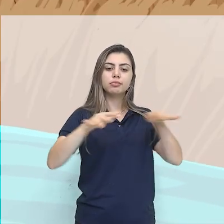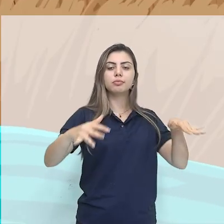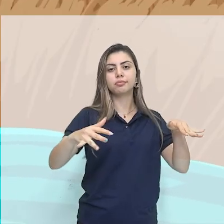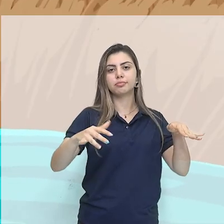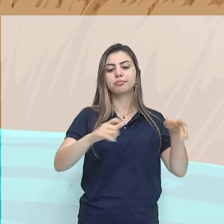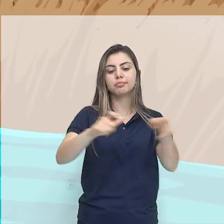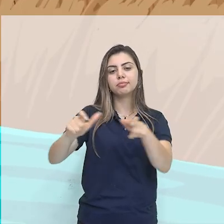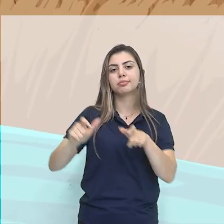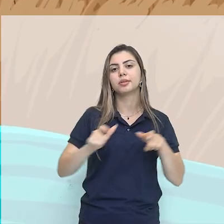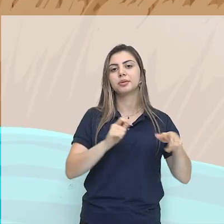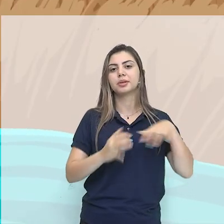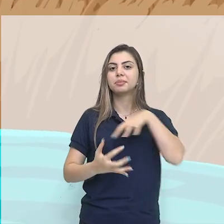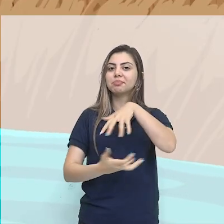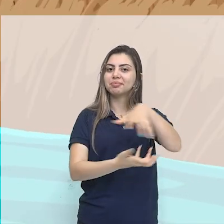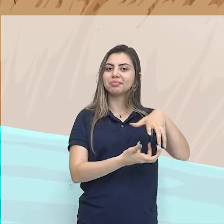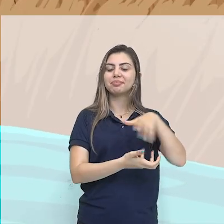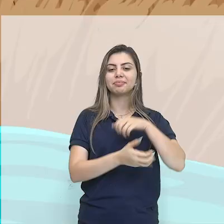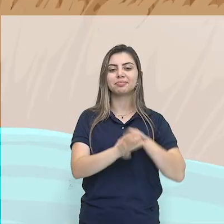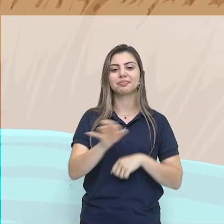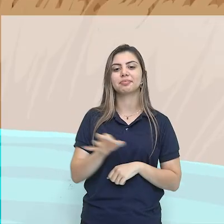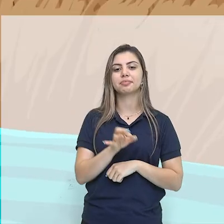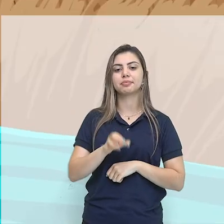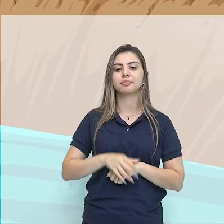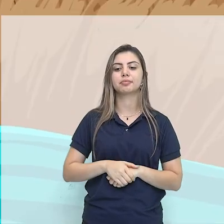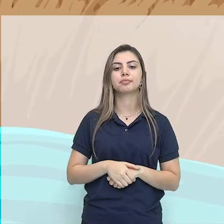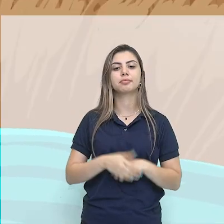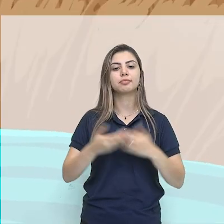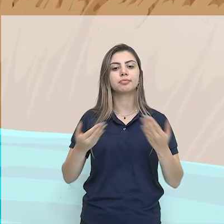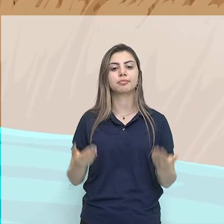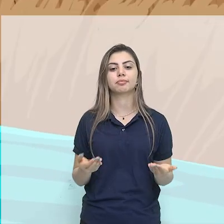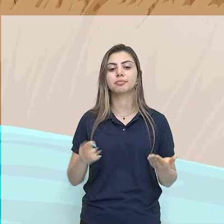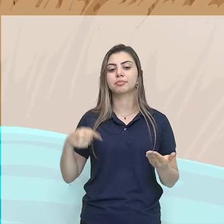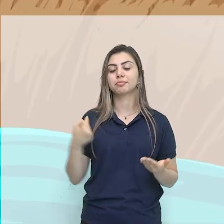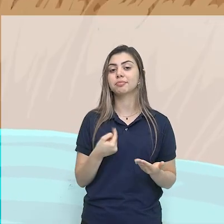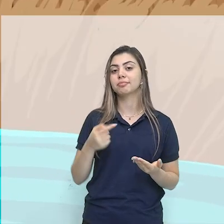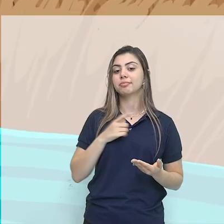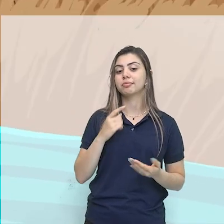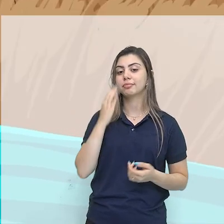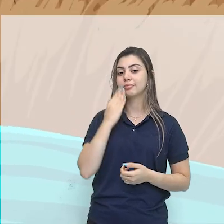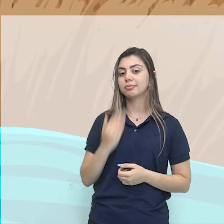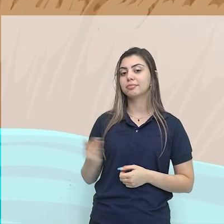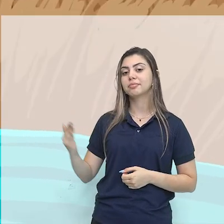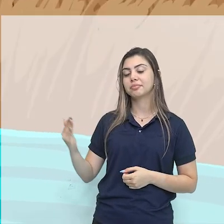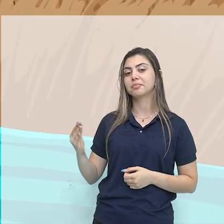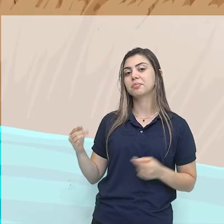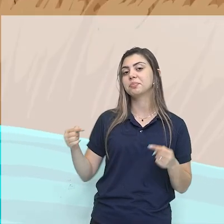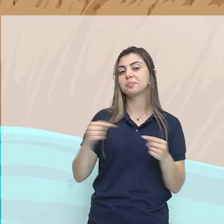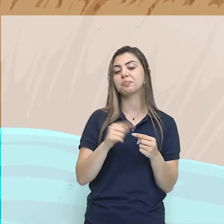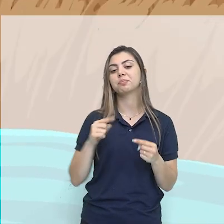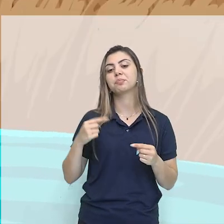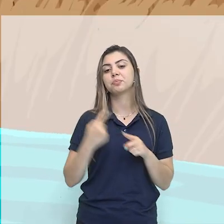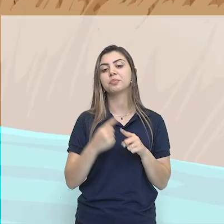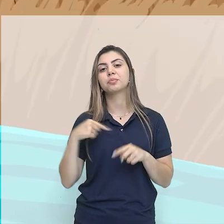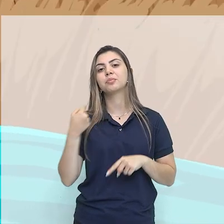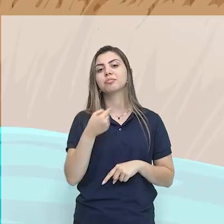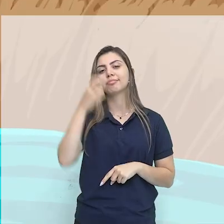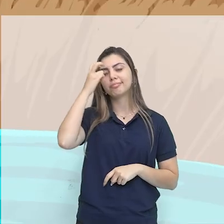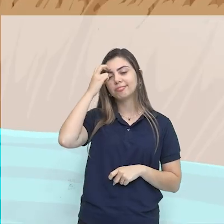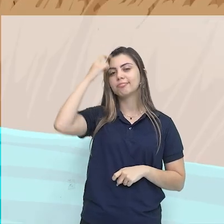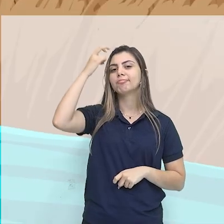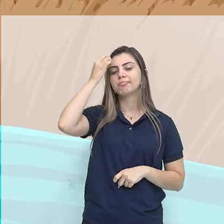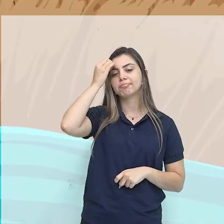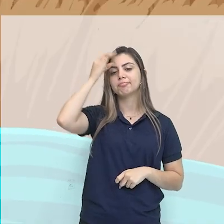para as outras áreas do planeta, ok? E a nossa espécie Homo sapiens sapiens, porque temos o poder de